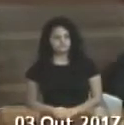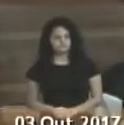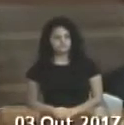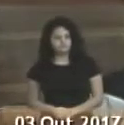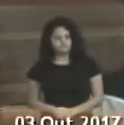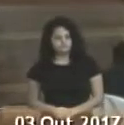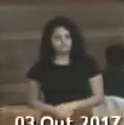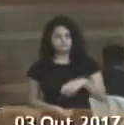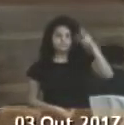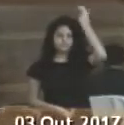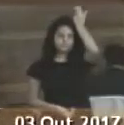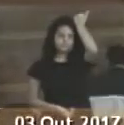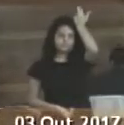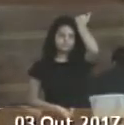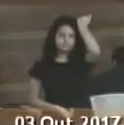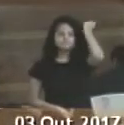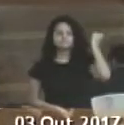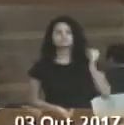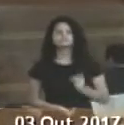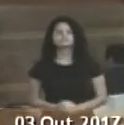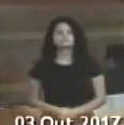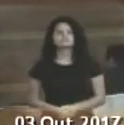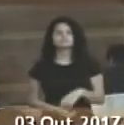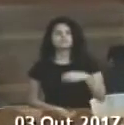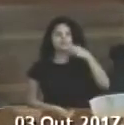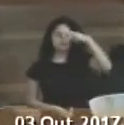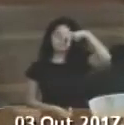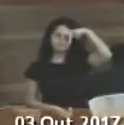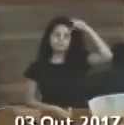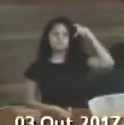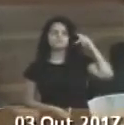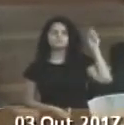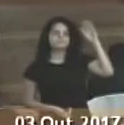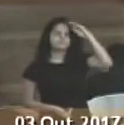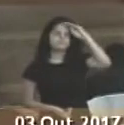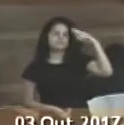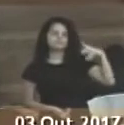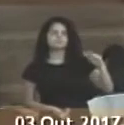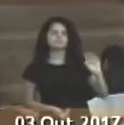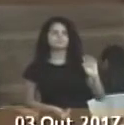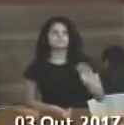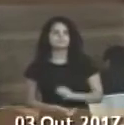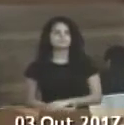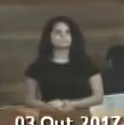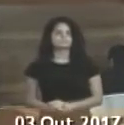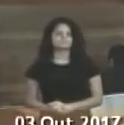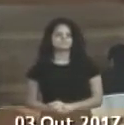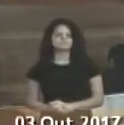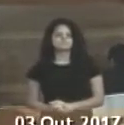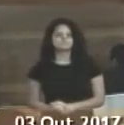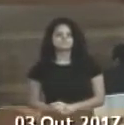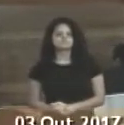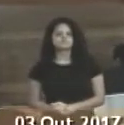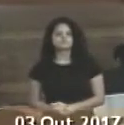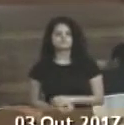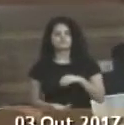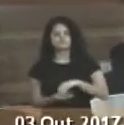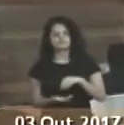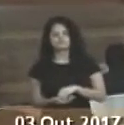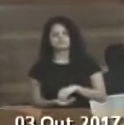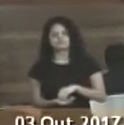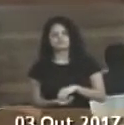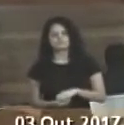Coelho, Marquinho Coelho, Sérgio Ricardo Gama, o Camu, e Timóteo Cavalcante Albuquerque de Sá, o Sargento Timóteo. Estiveram ausentes os